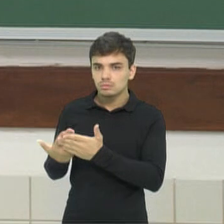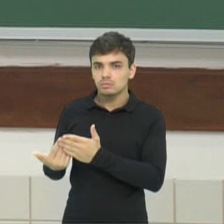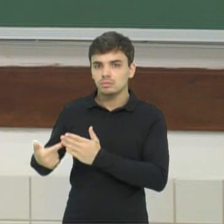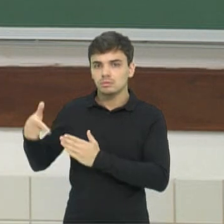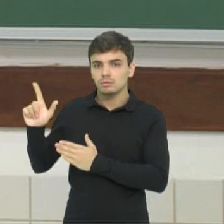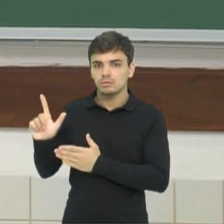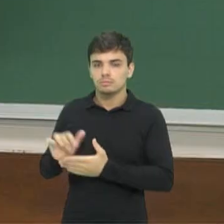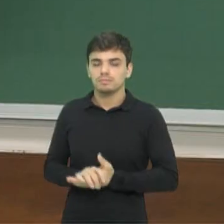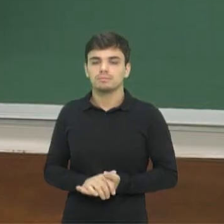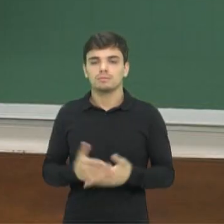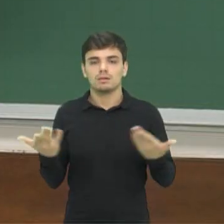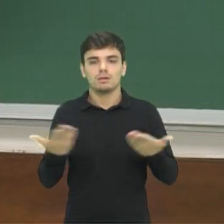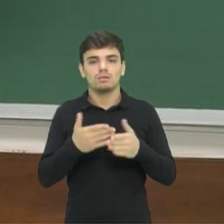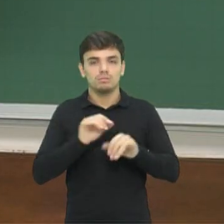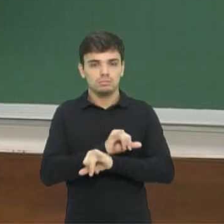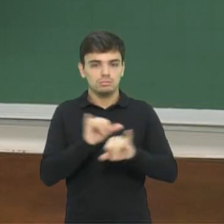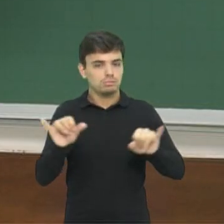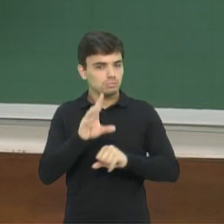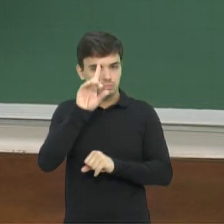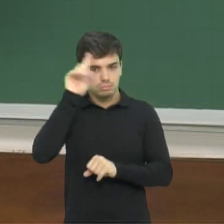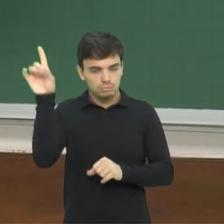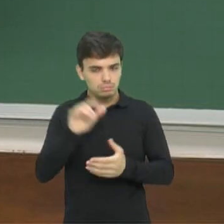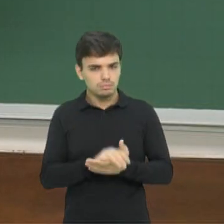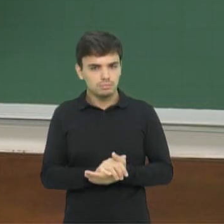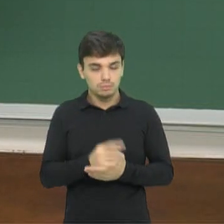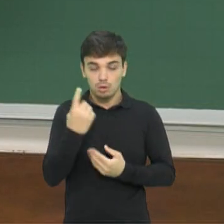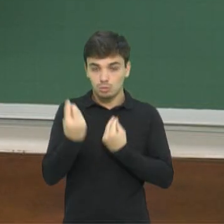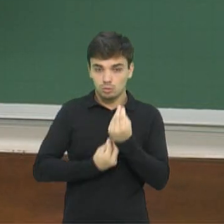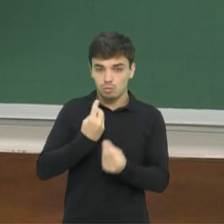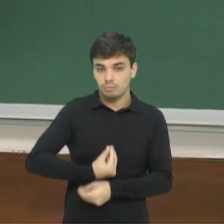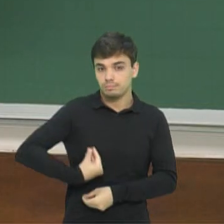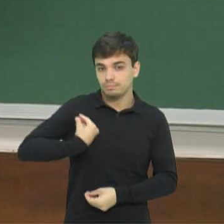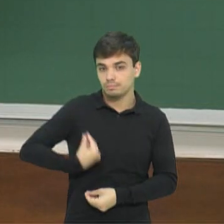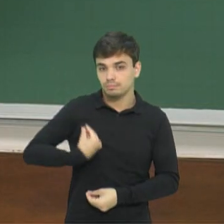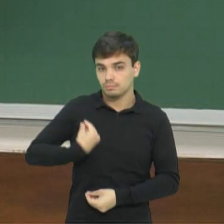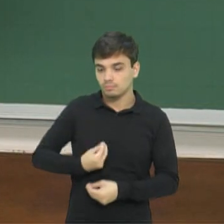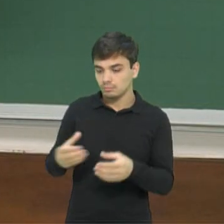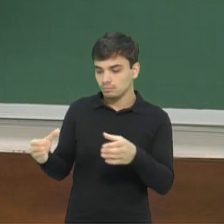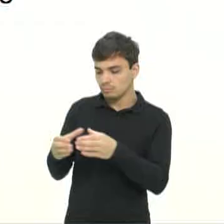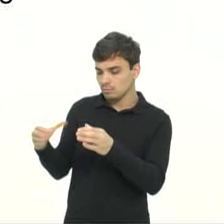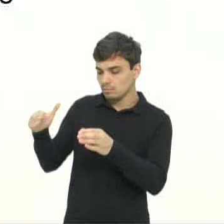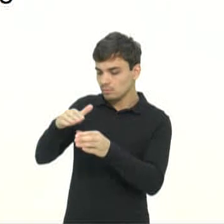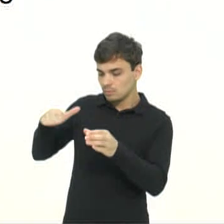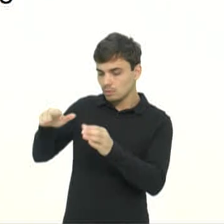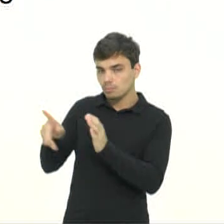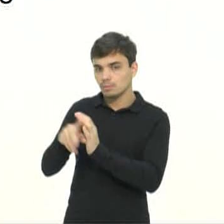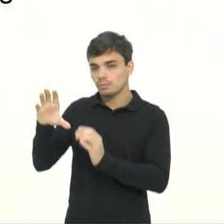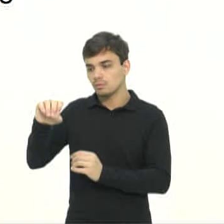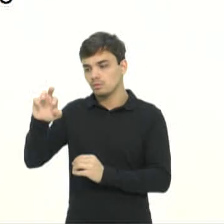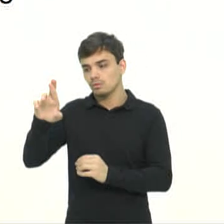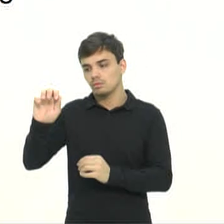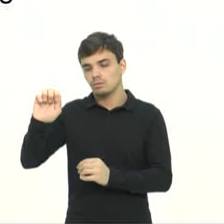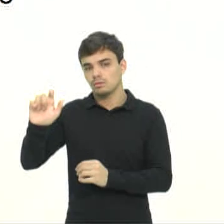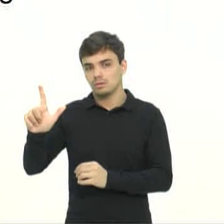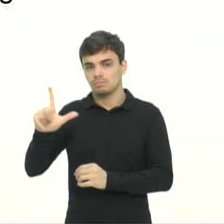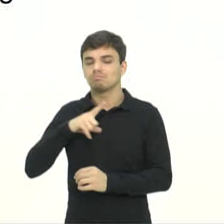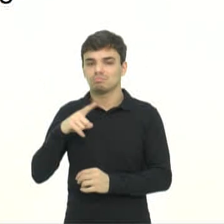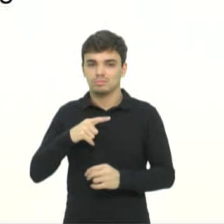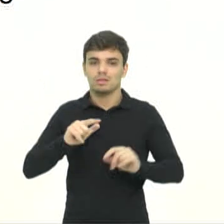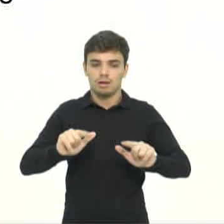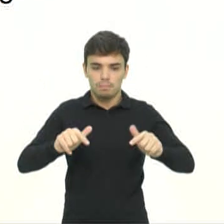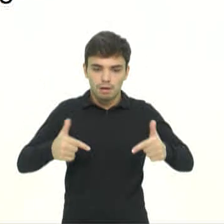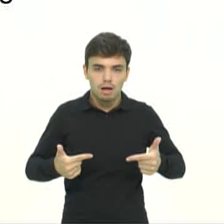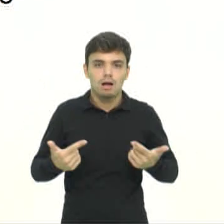Vamos começar com a nossa notícia do dia aqui, ó. Como é a vida em um recife de coral? Sim, eles estão ameaçados no mundo